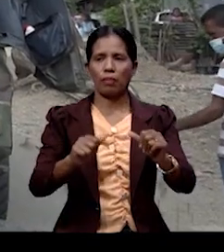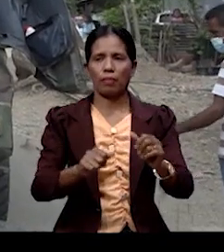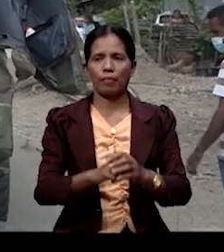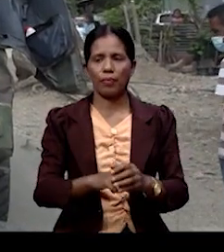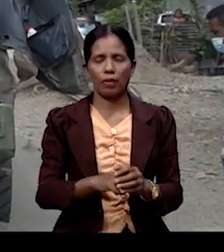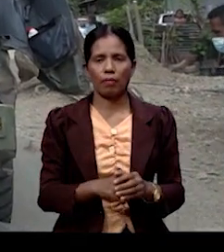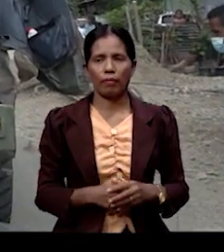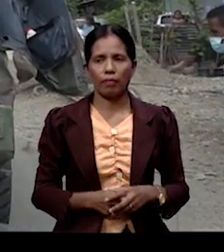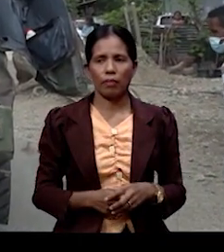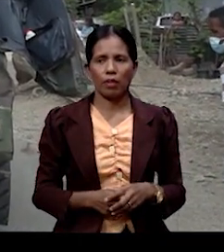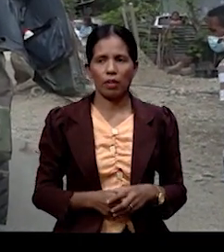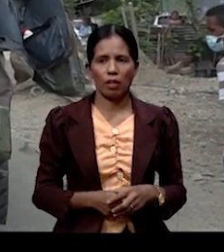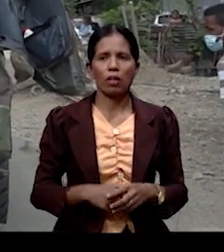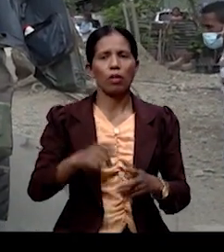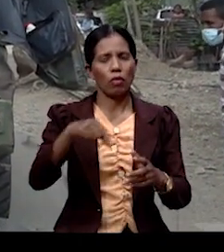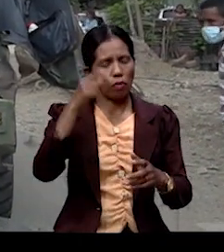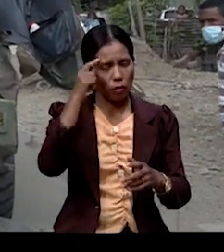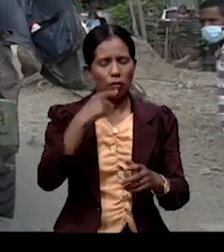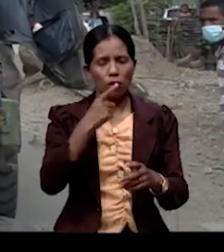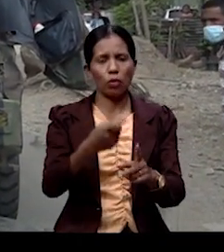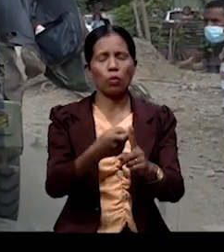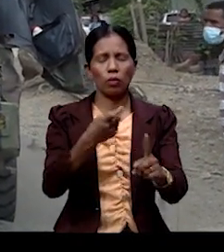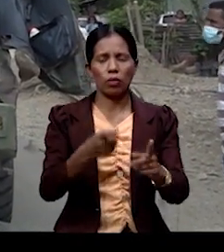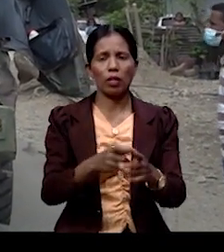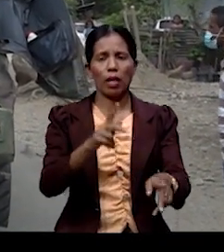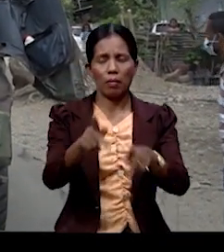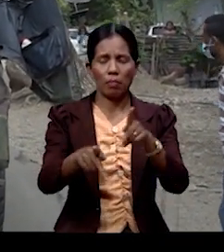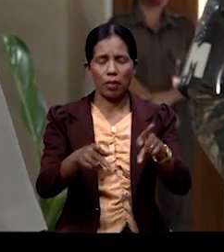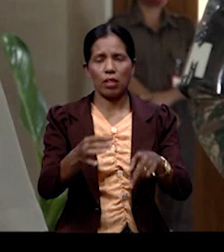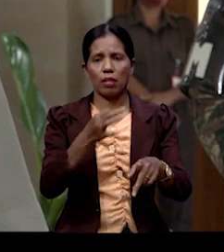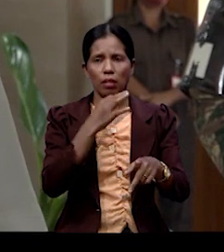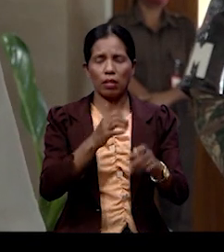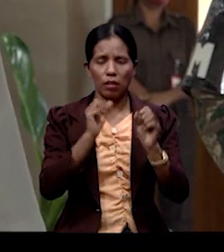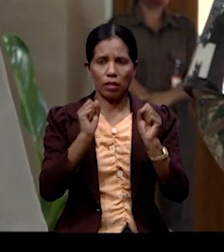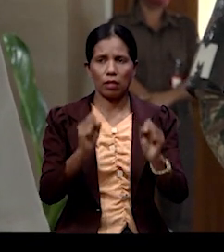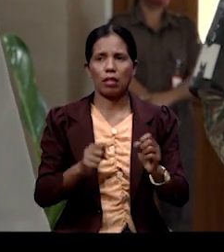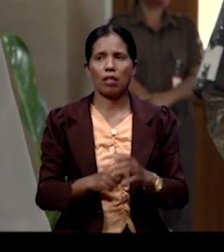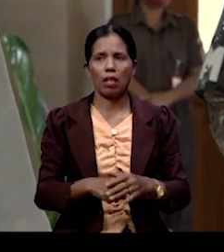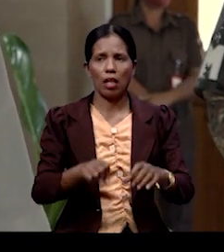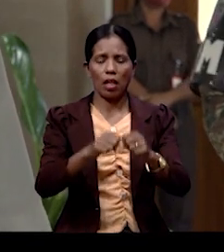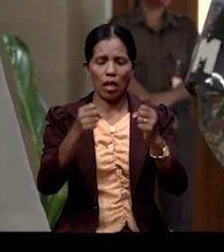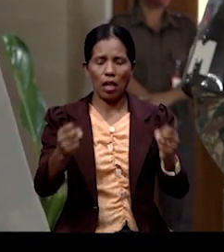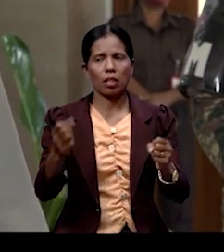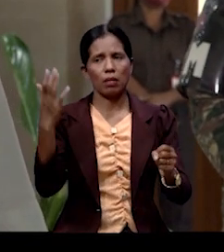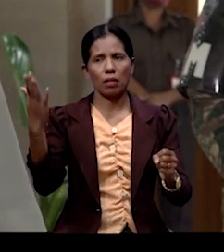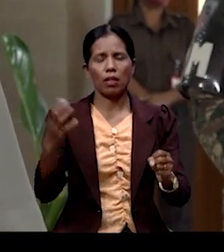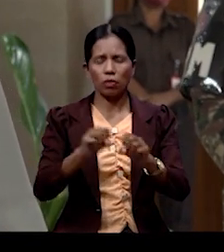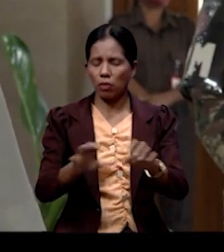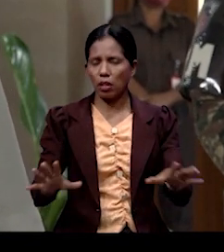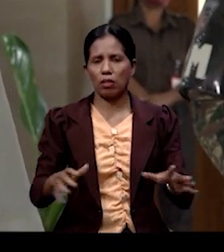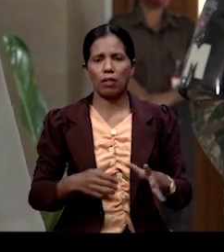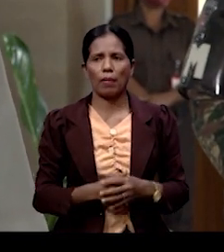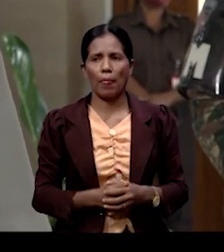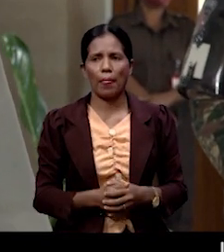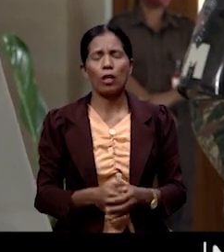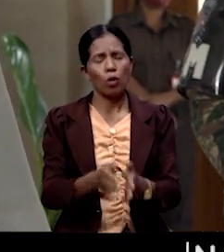militar dele. Por exemplo, ele está dizendo que o Rússia, o povo não é assassino, tonelada, dodo que armazém não é bane, e da Rússia que lhe deu.